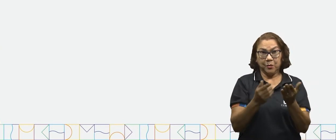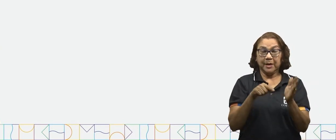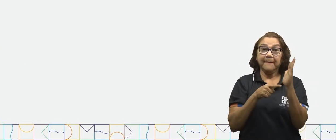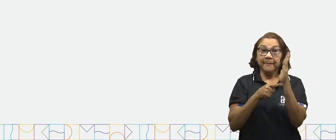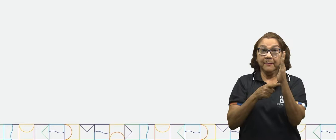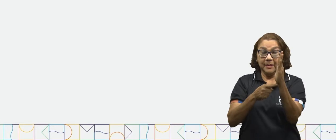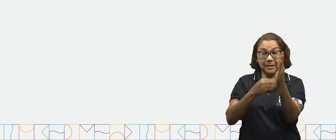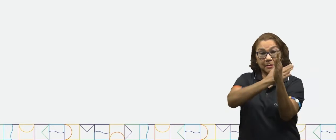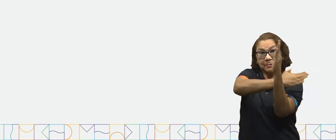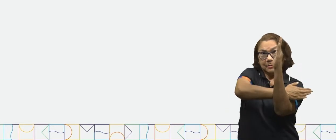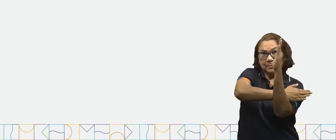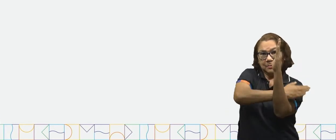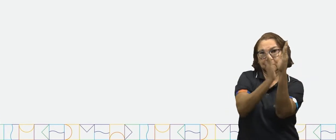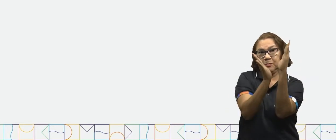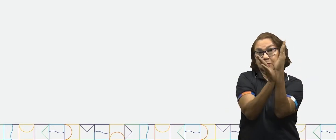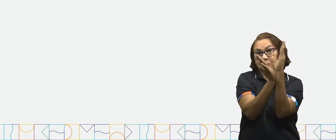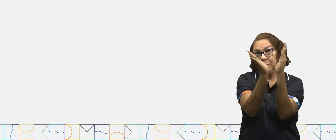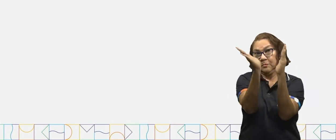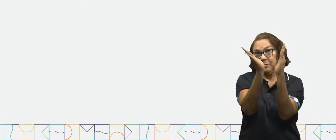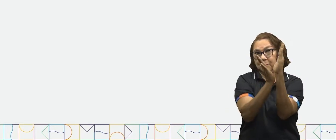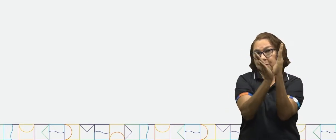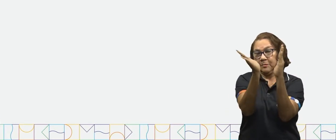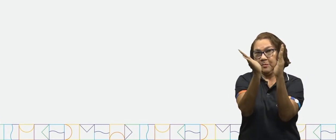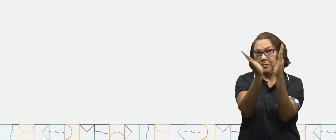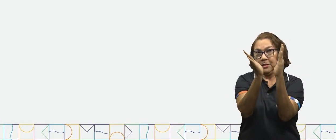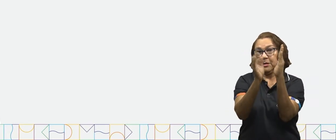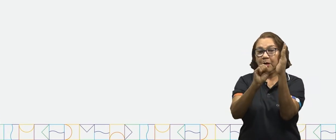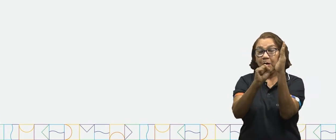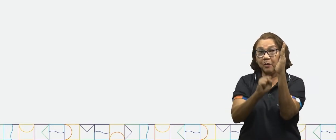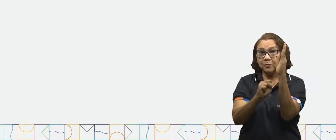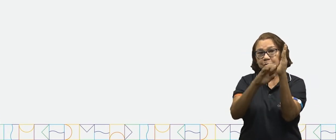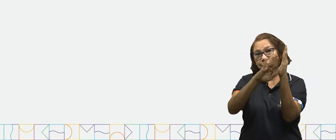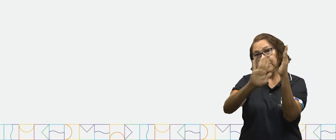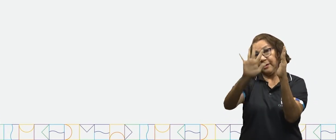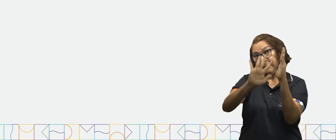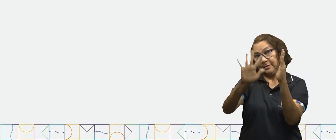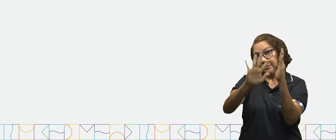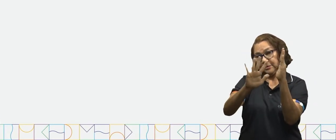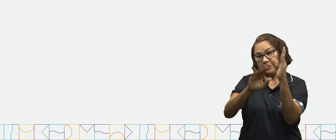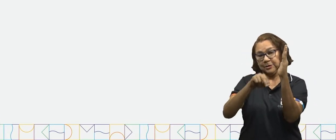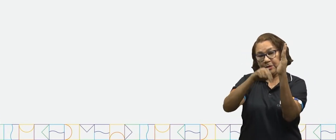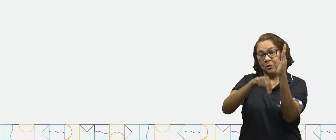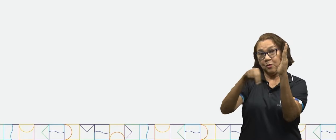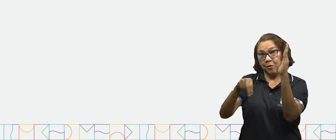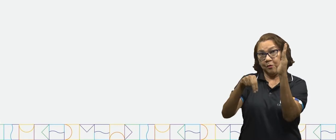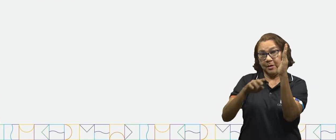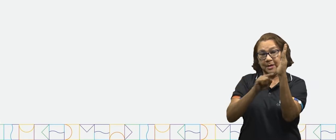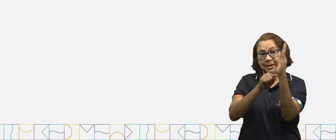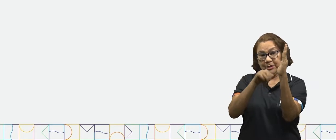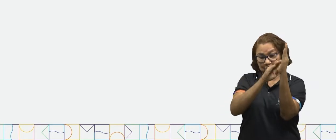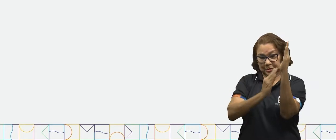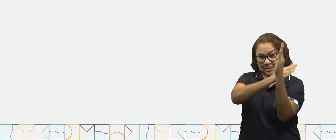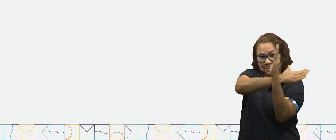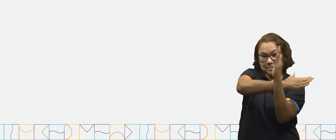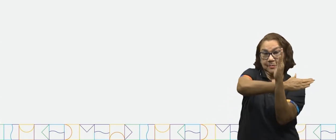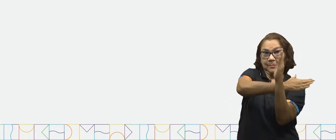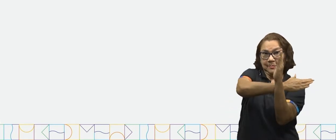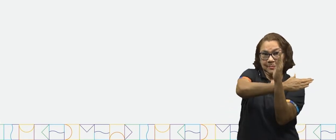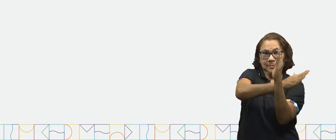estrela e sua origem tem relação com as direções do vento, em que as pontas apontavam para a direção onde o vento